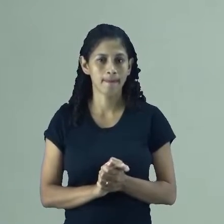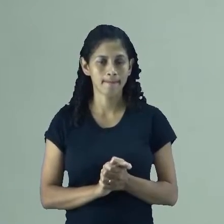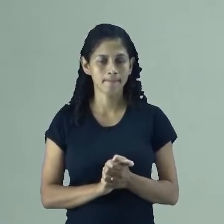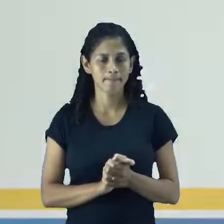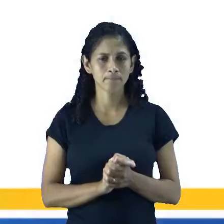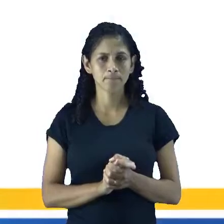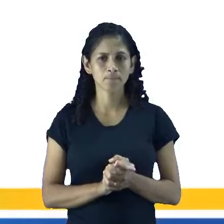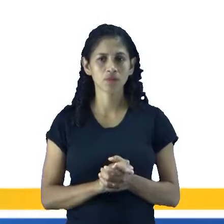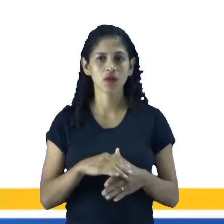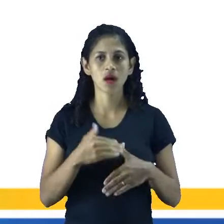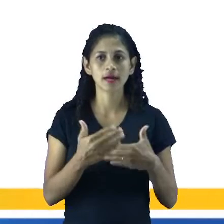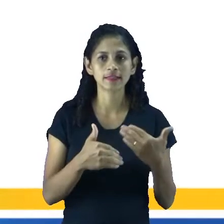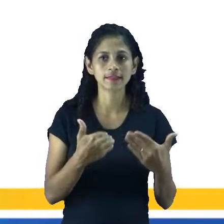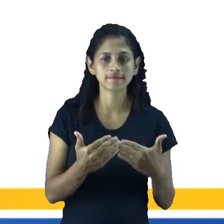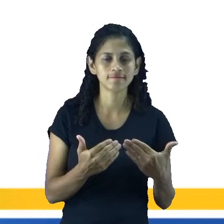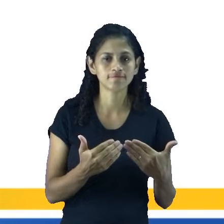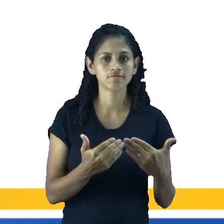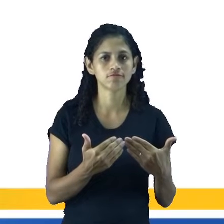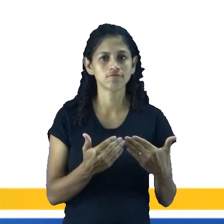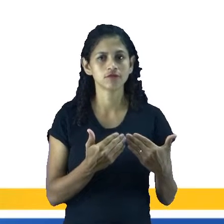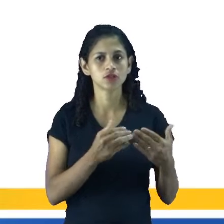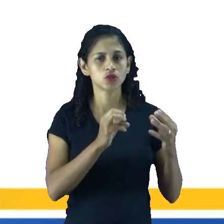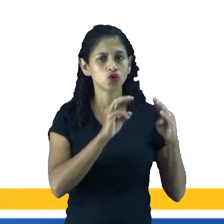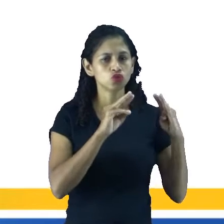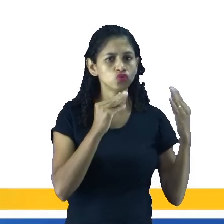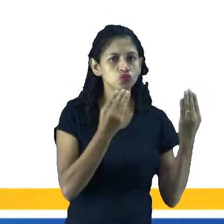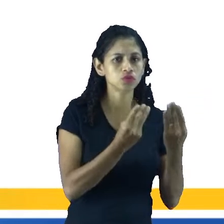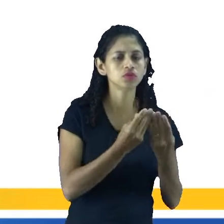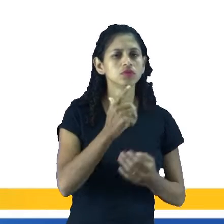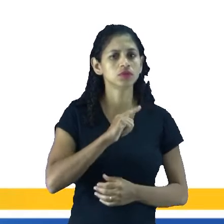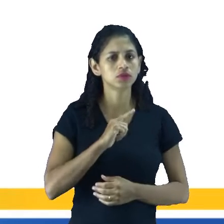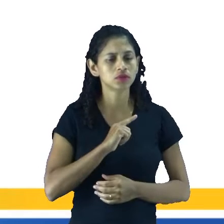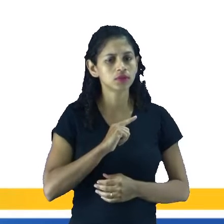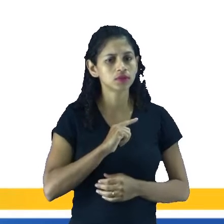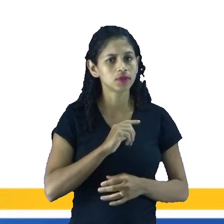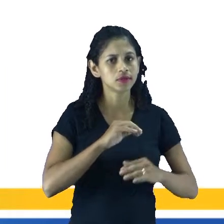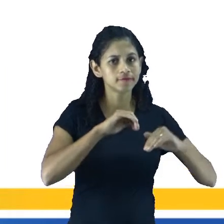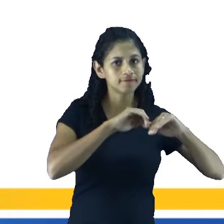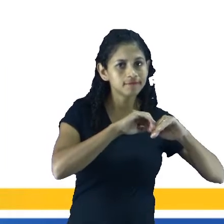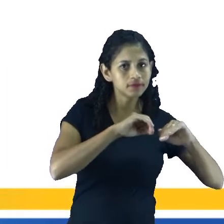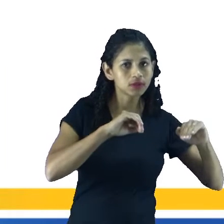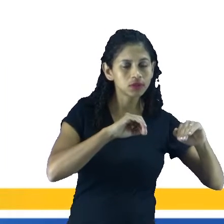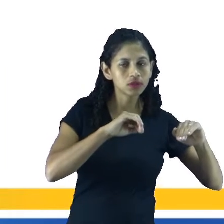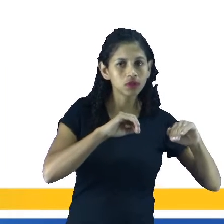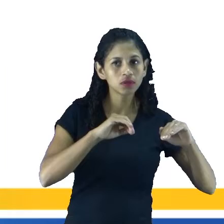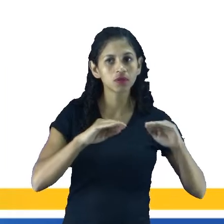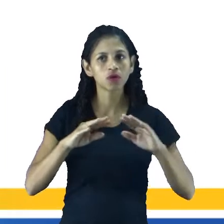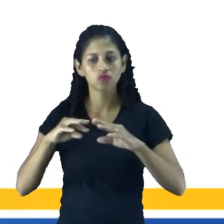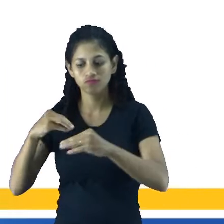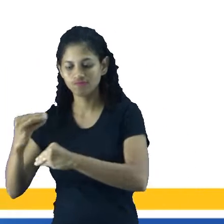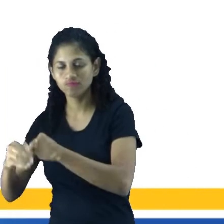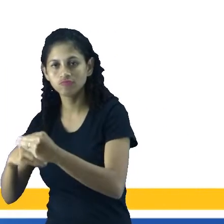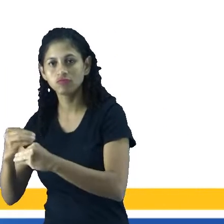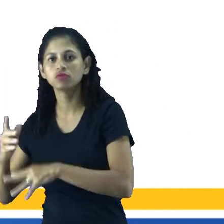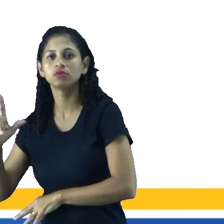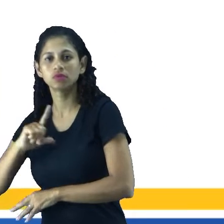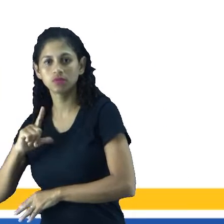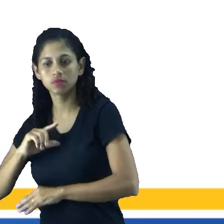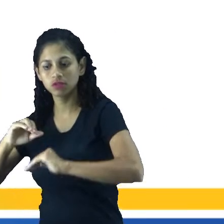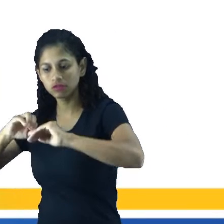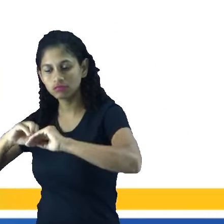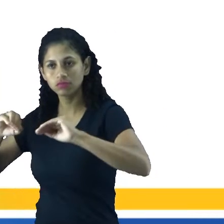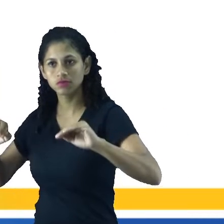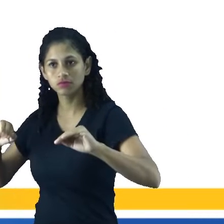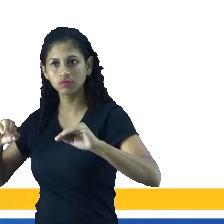terem uma classificação, quando a gente fala das misturas, também temos uma subclassificação em misturas homogêneas e